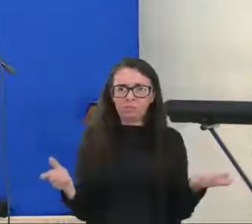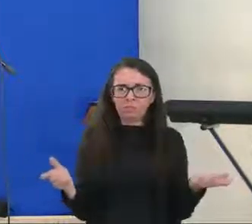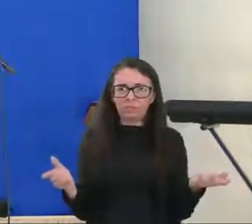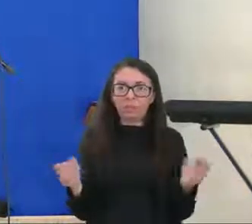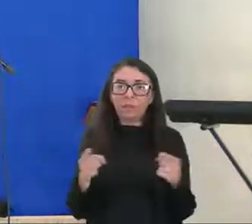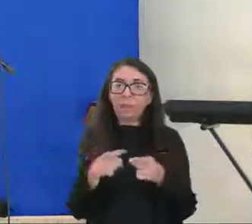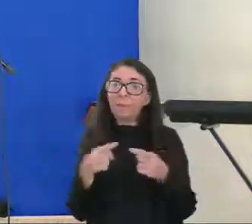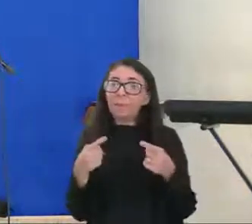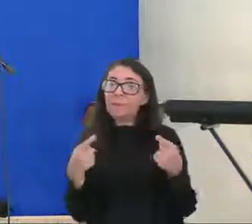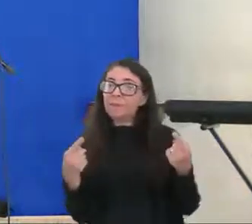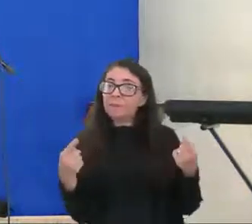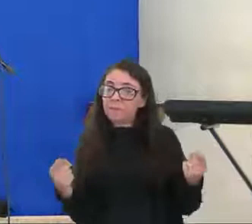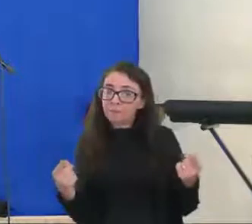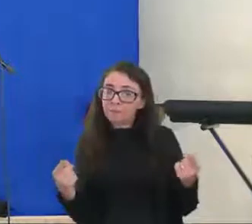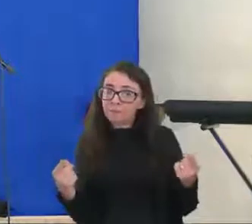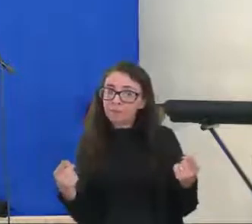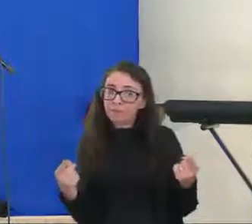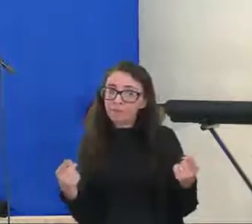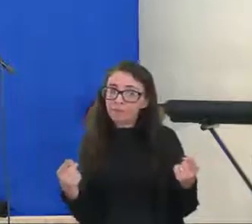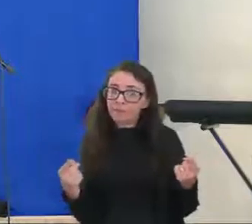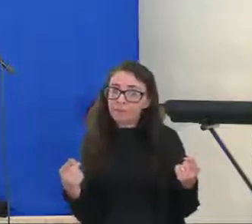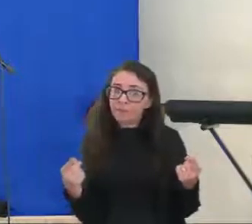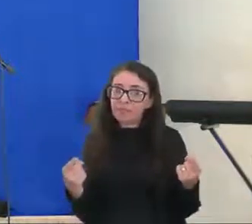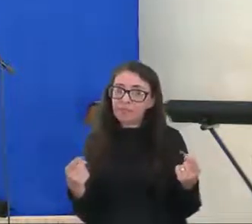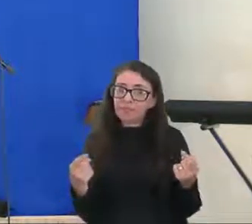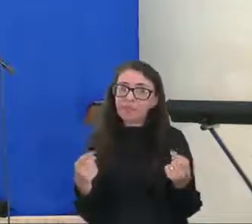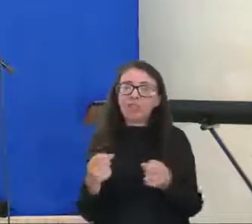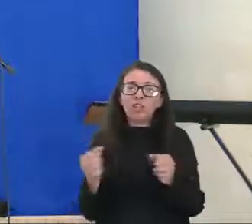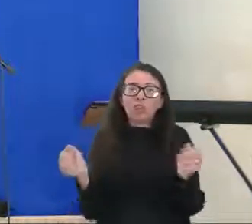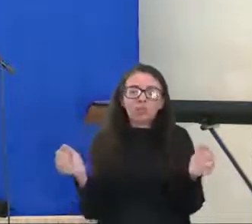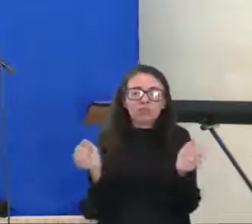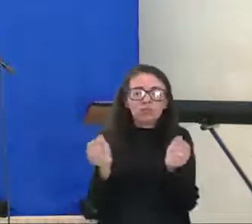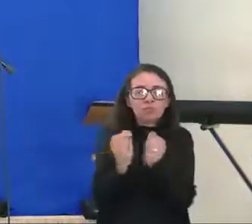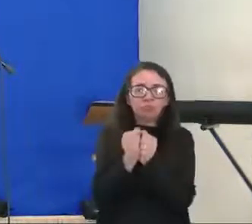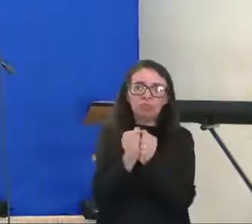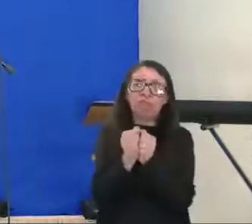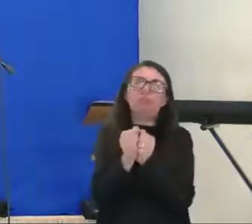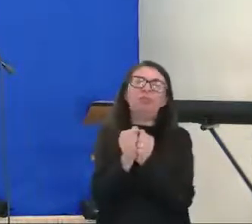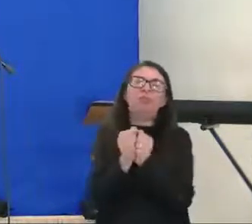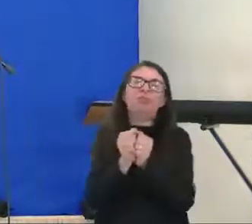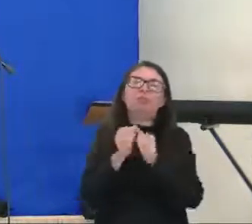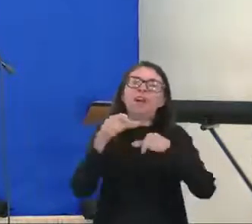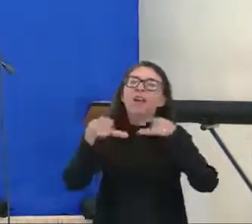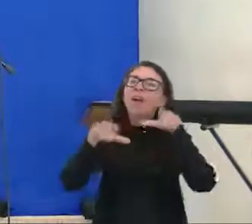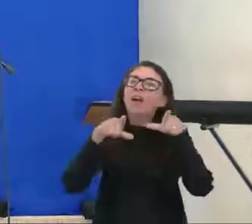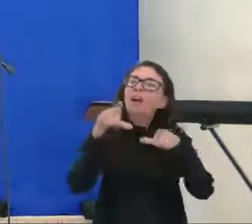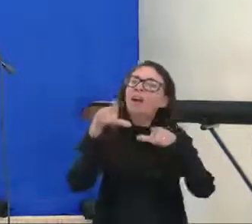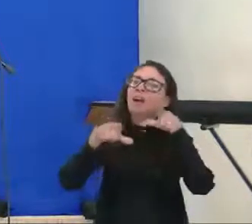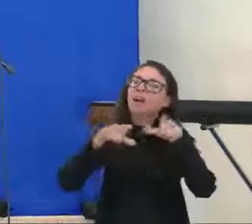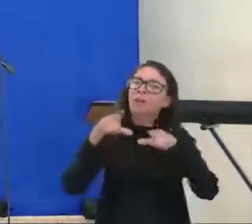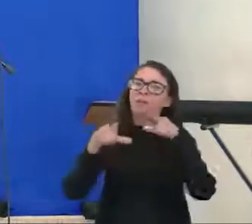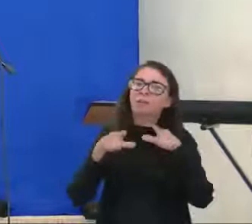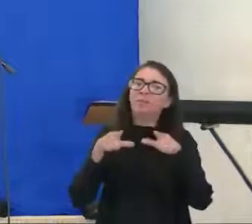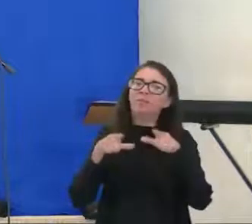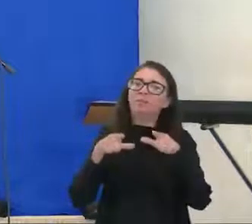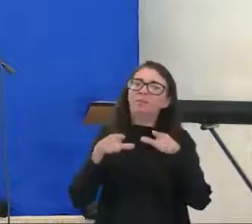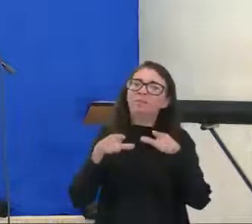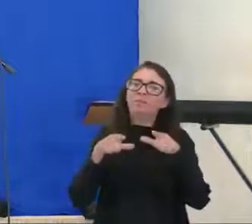dá conforme aquilo que é o propósito dele, a vida da pessoa, né,